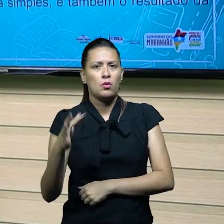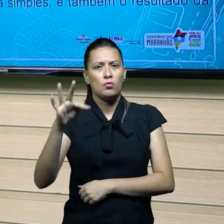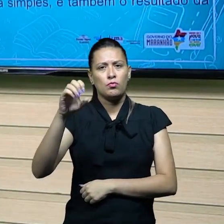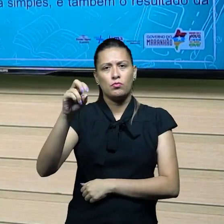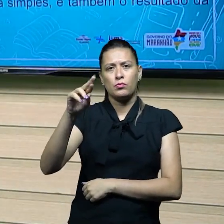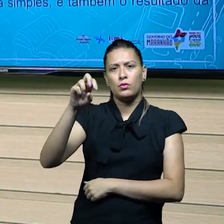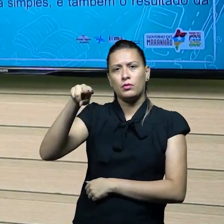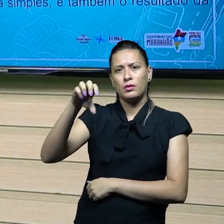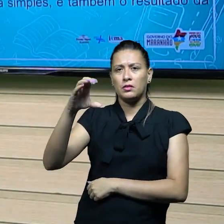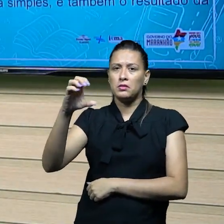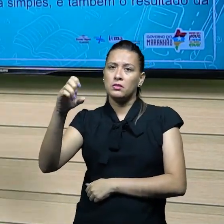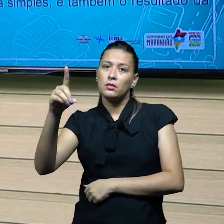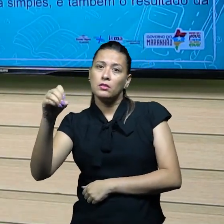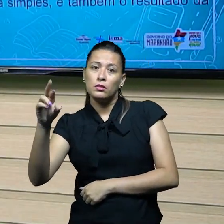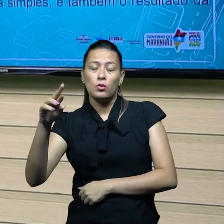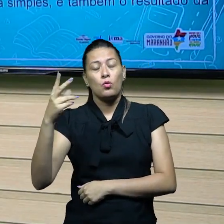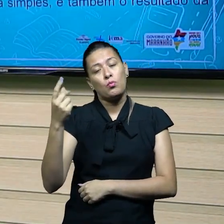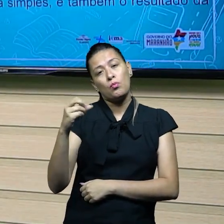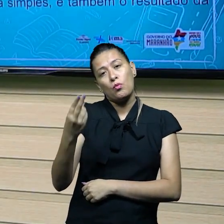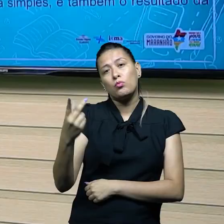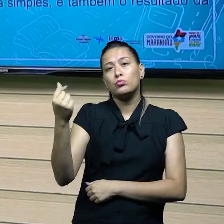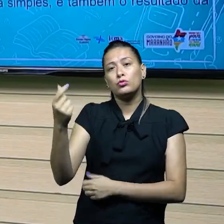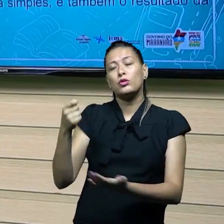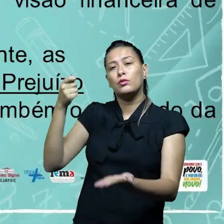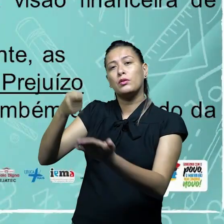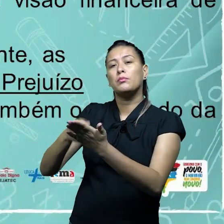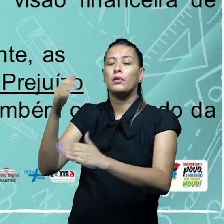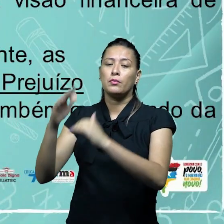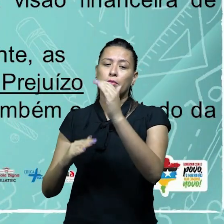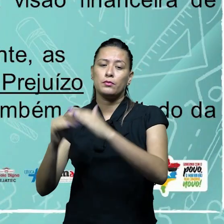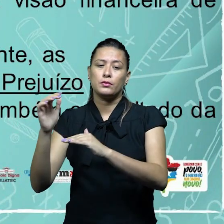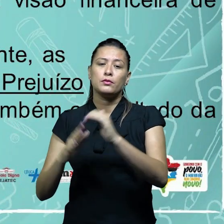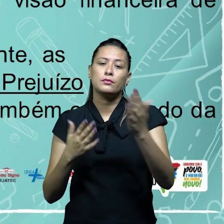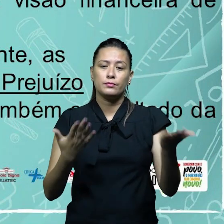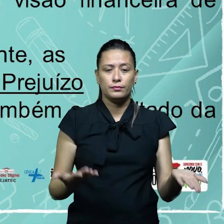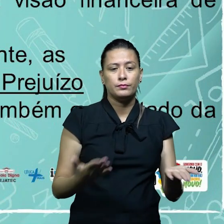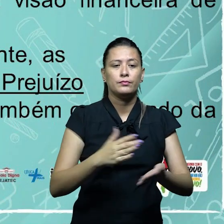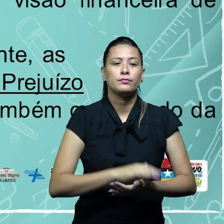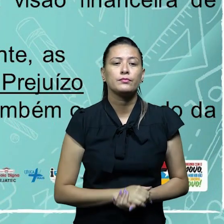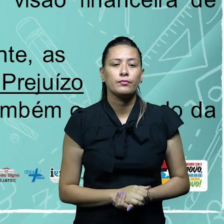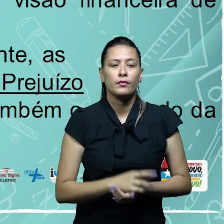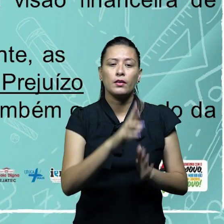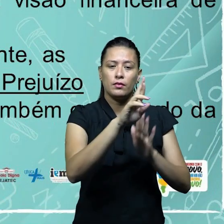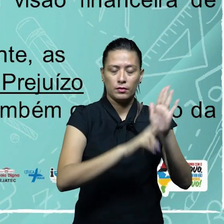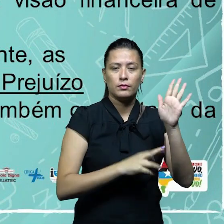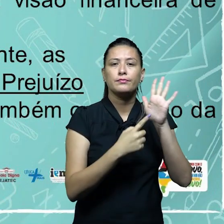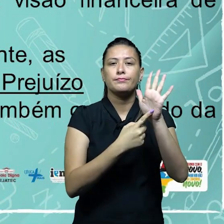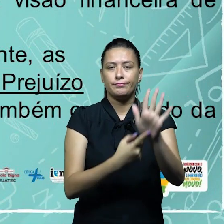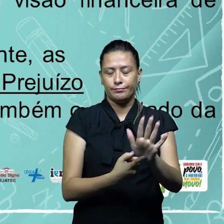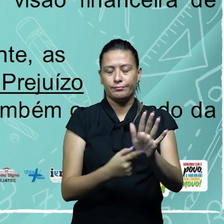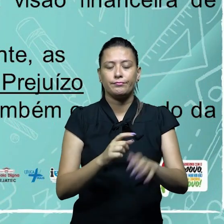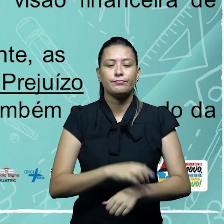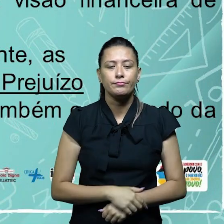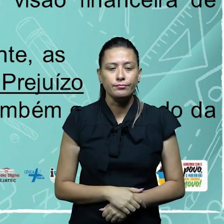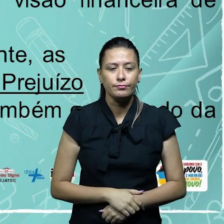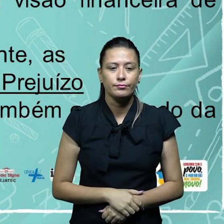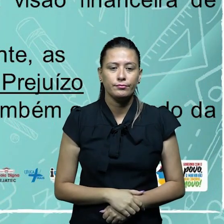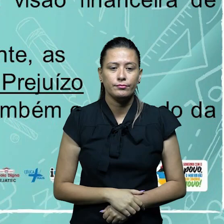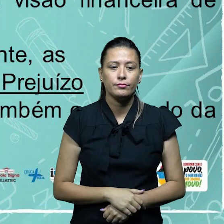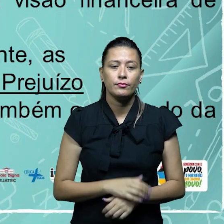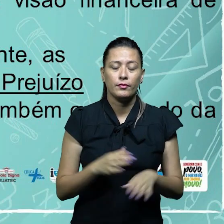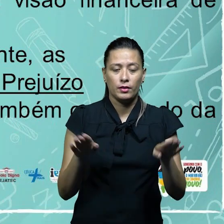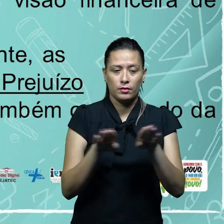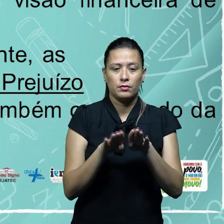Então, tem um relatório de demonstrativo de fluxo de caixa. E também tem a demonstração de resultado, onde ele faz o cálculo bem simples, tá? Ele vai